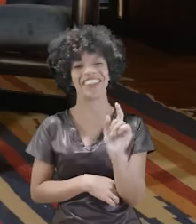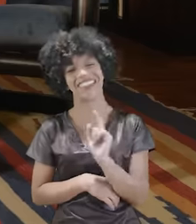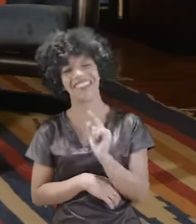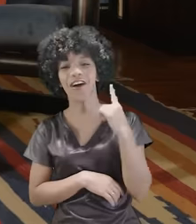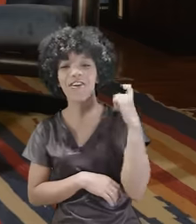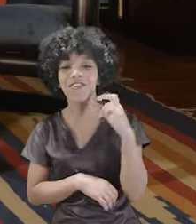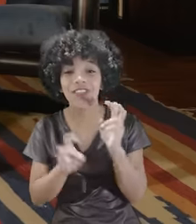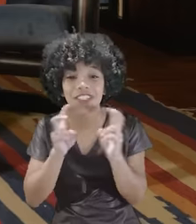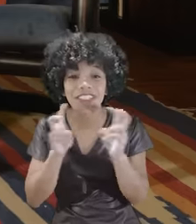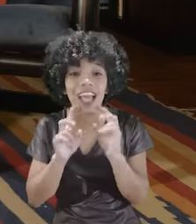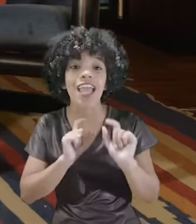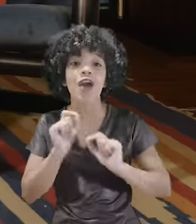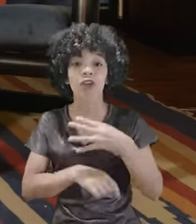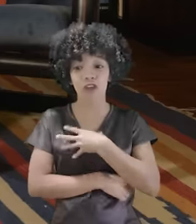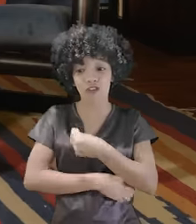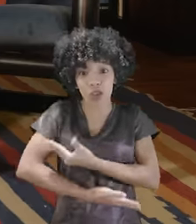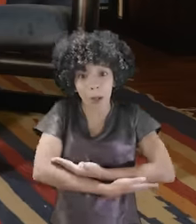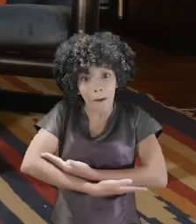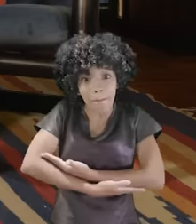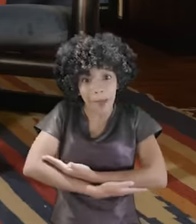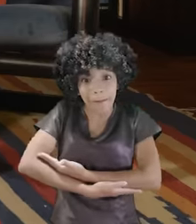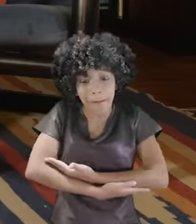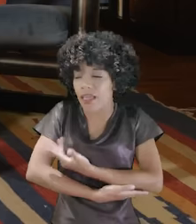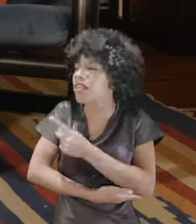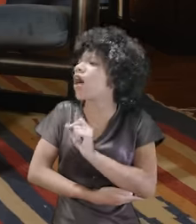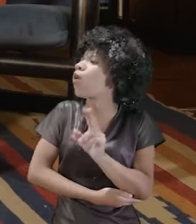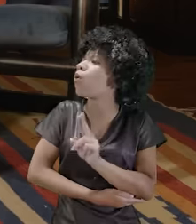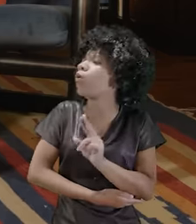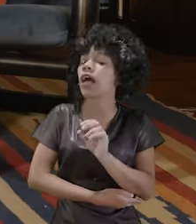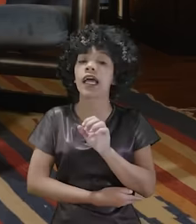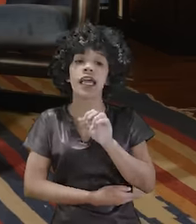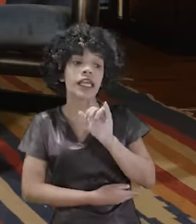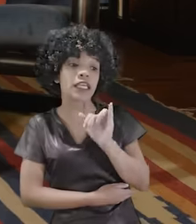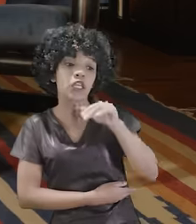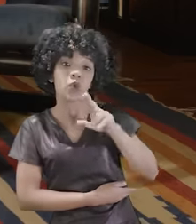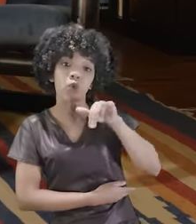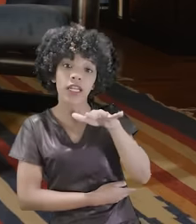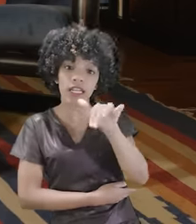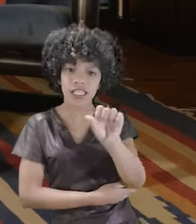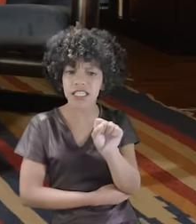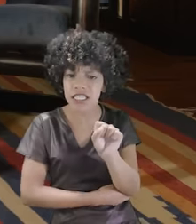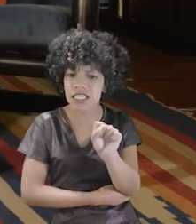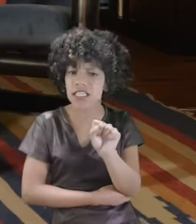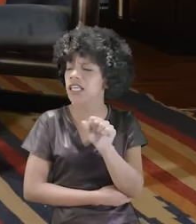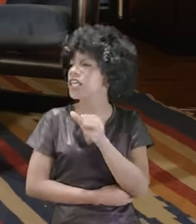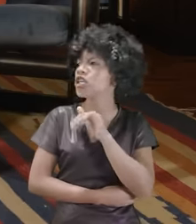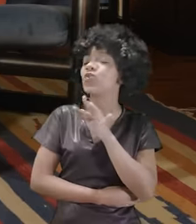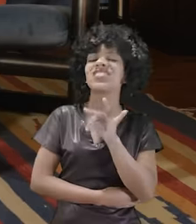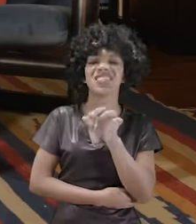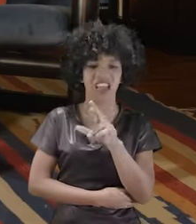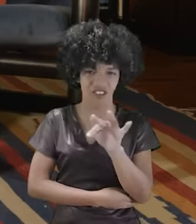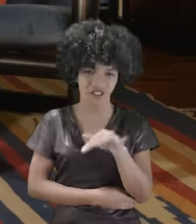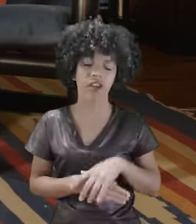vai ver os gatinhos que é o filho recém-nascido né com o nome dele e o sangue Uni uni uni se frio sons e